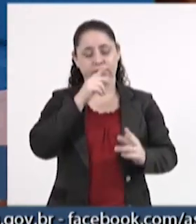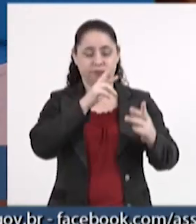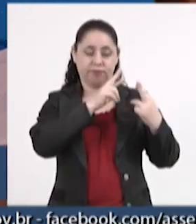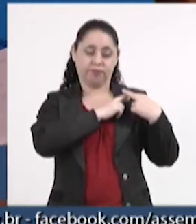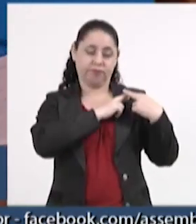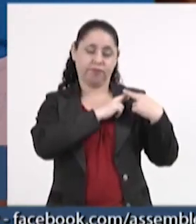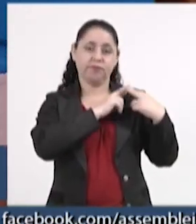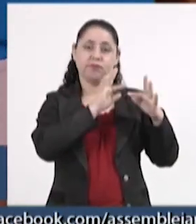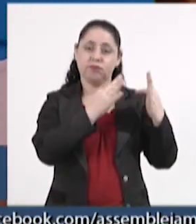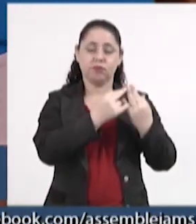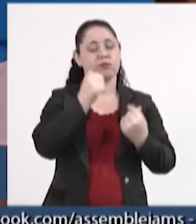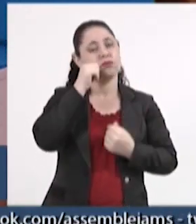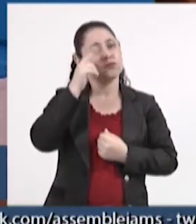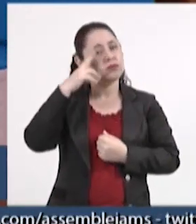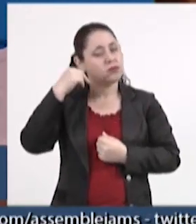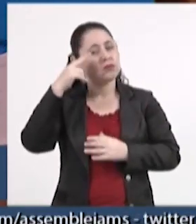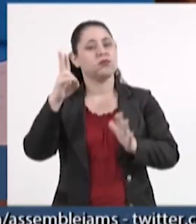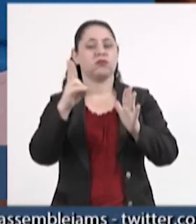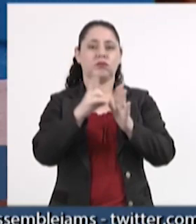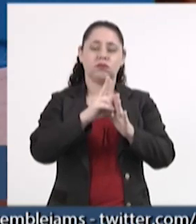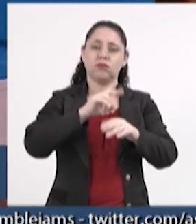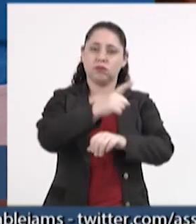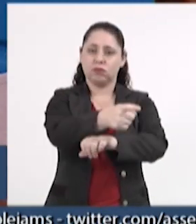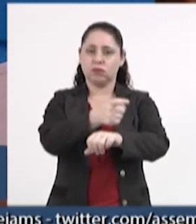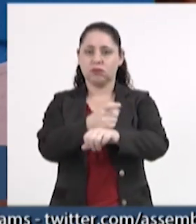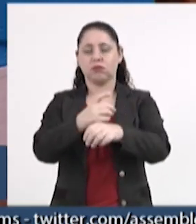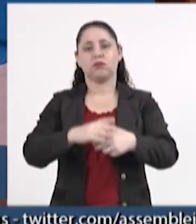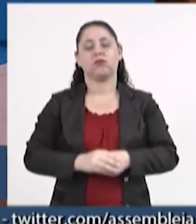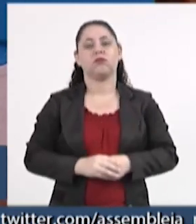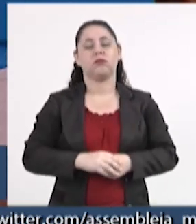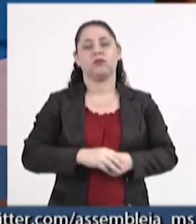família. Mulheres negras, indígenas, quilombola,